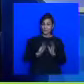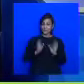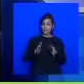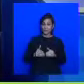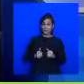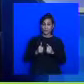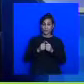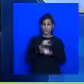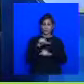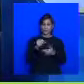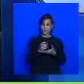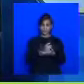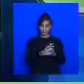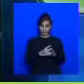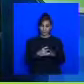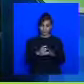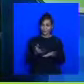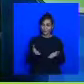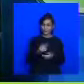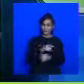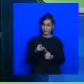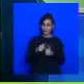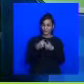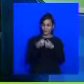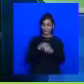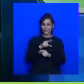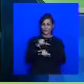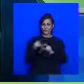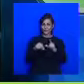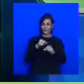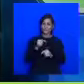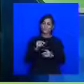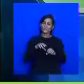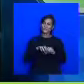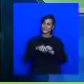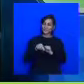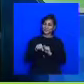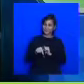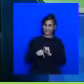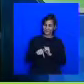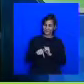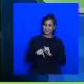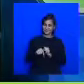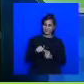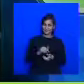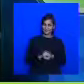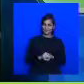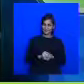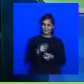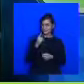Já acompanhamos o sorteio da quina e agora você conferindo o sorteio do Super 7.